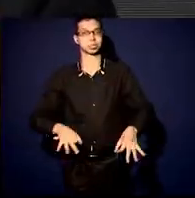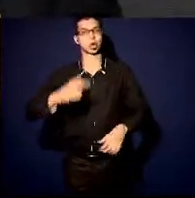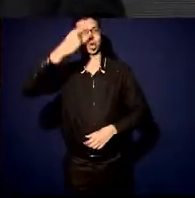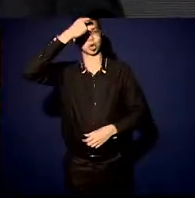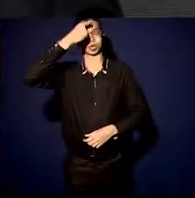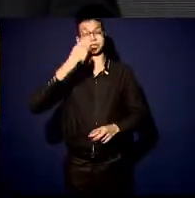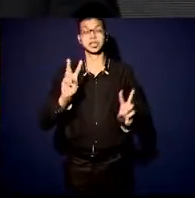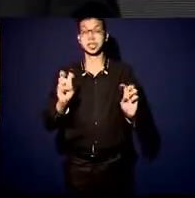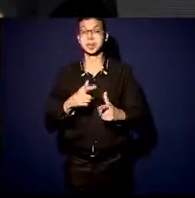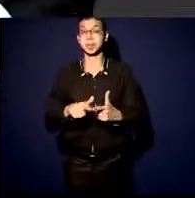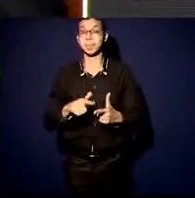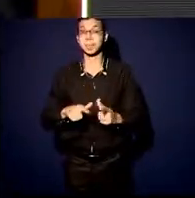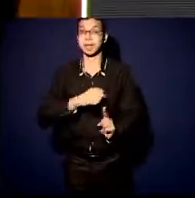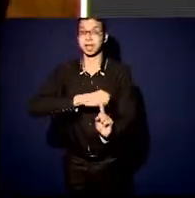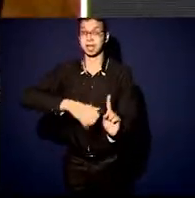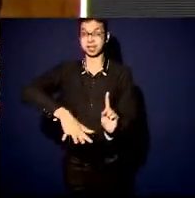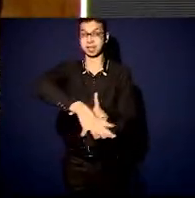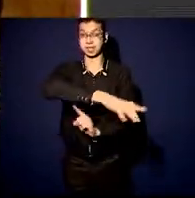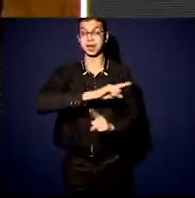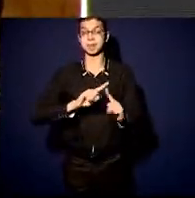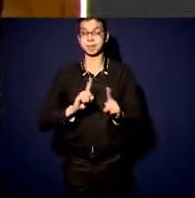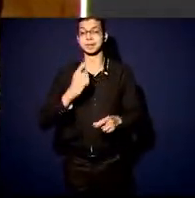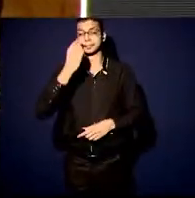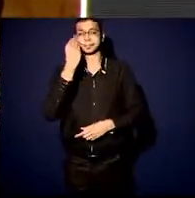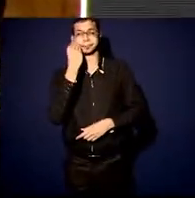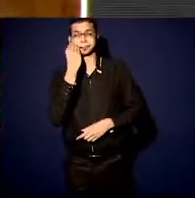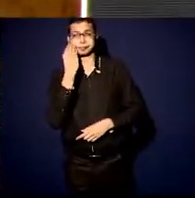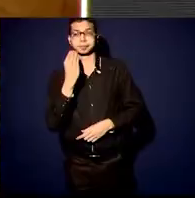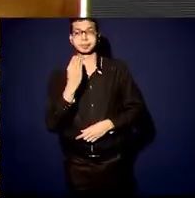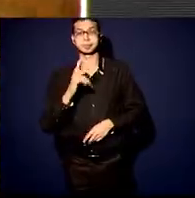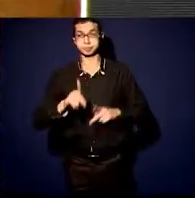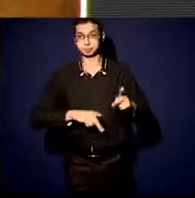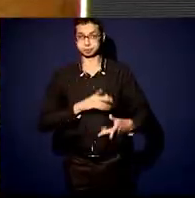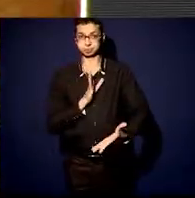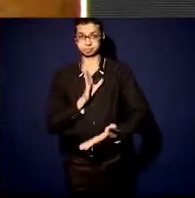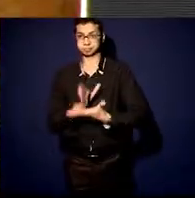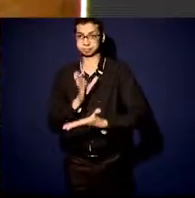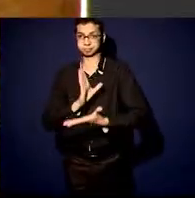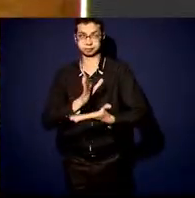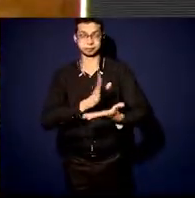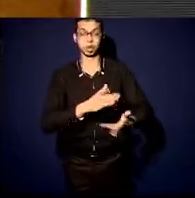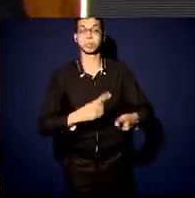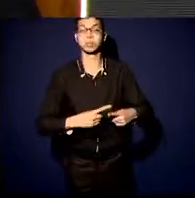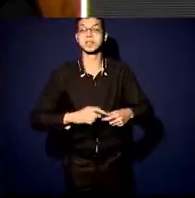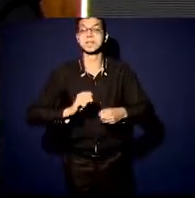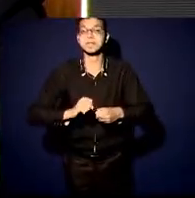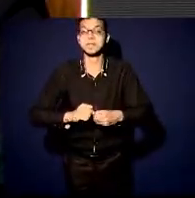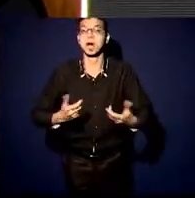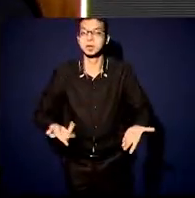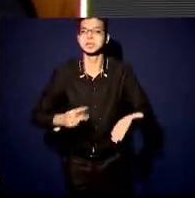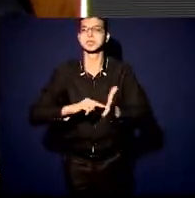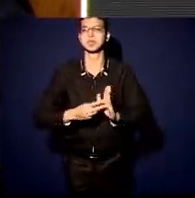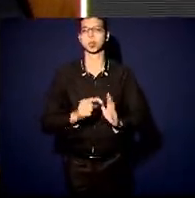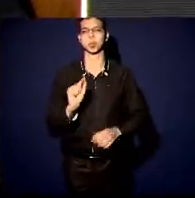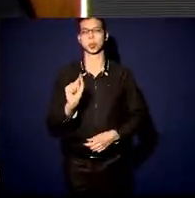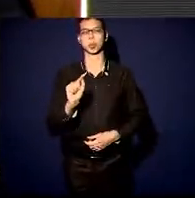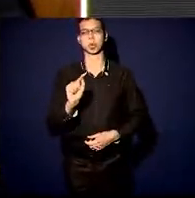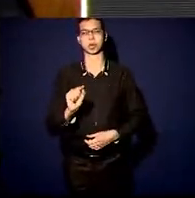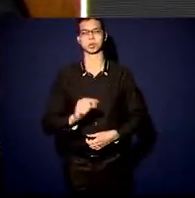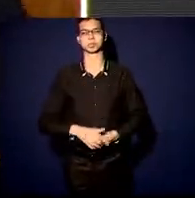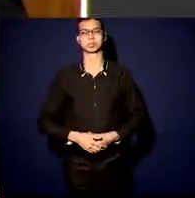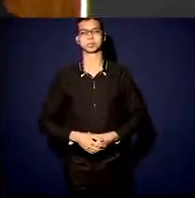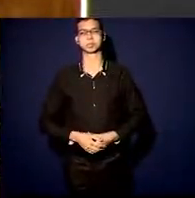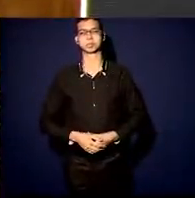agora punir a população por estar fazendo isso significa que está desconhecendo